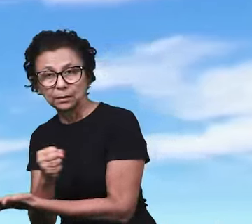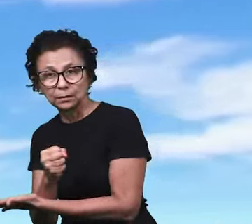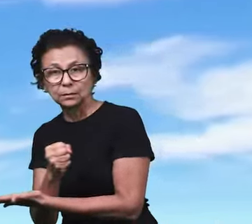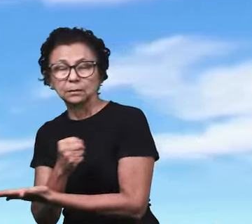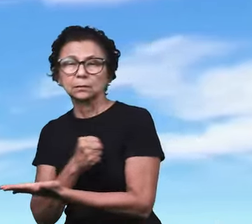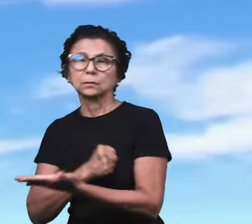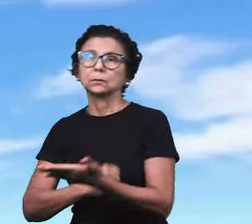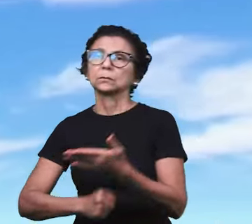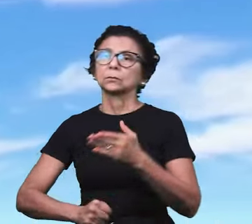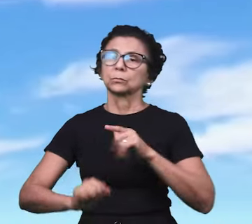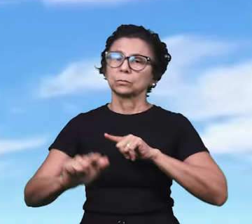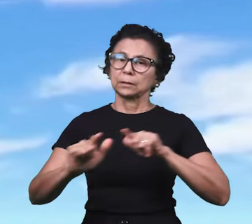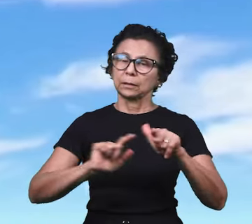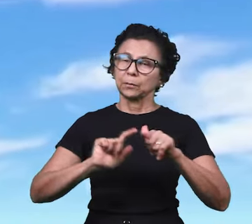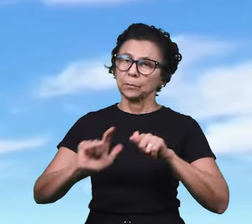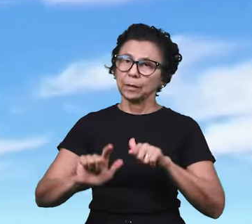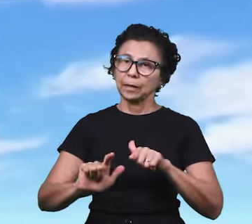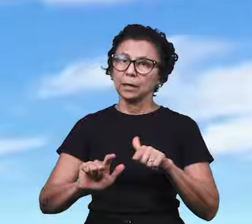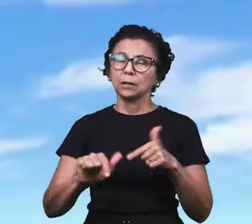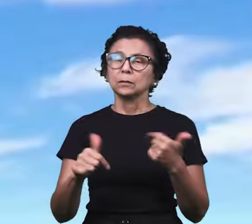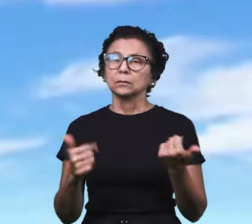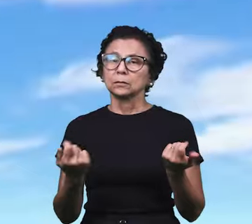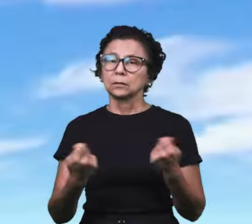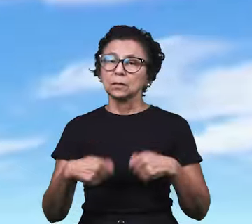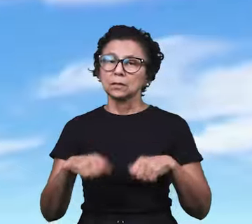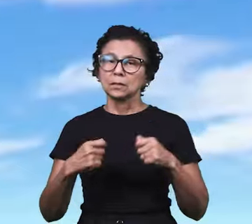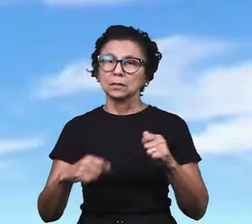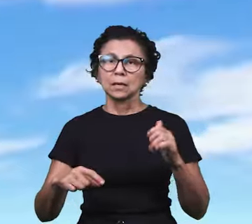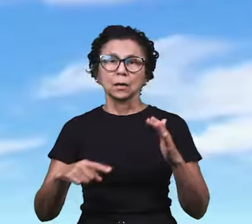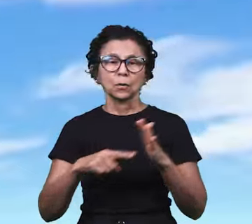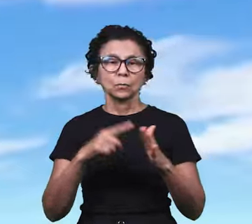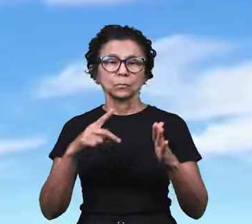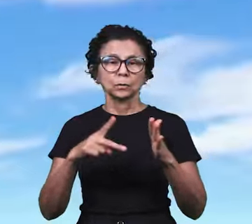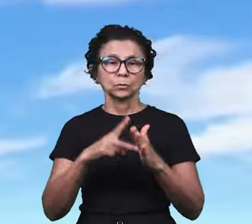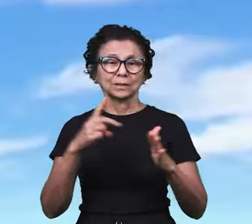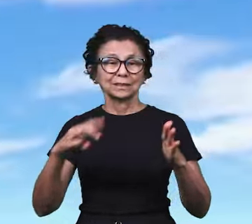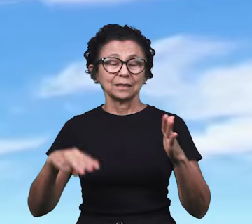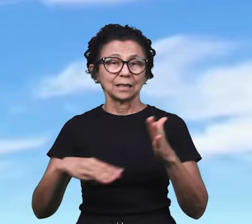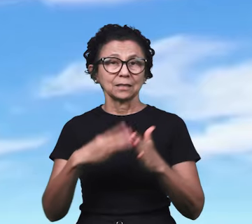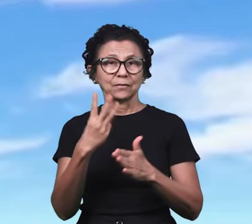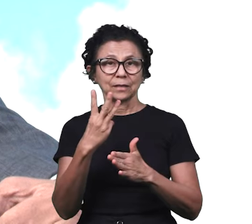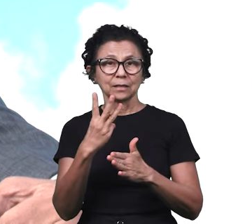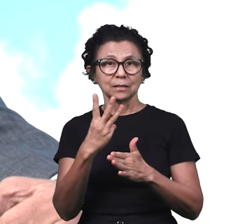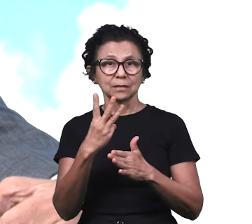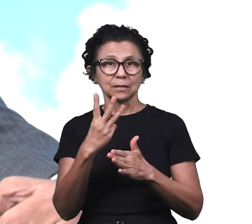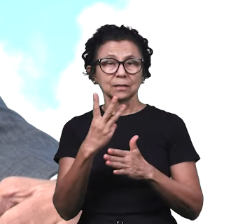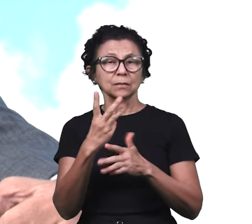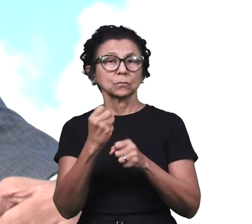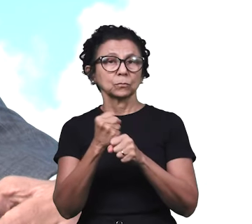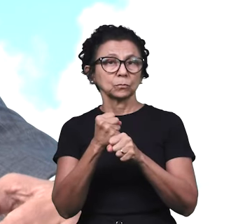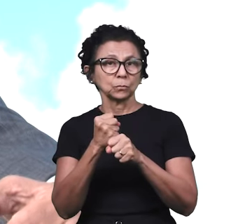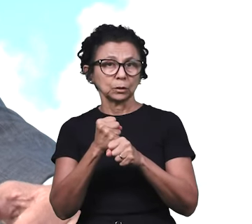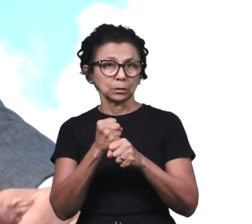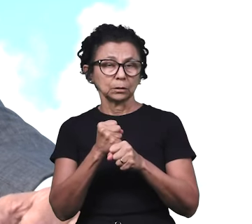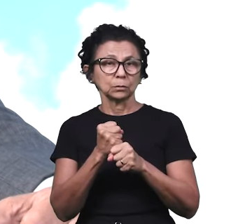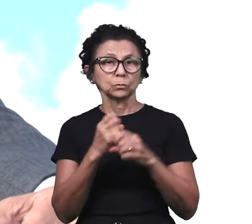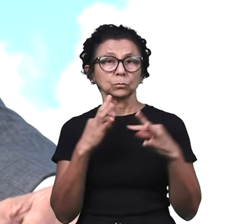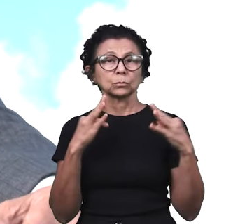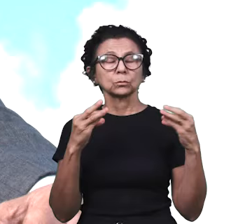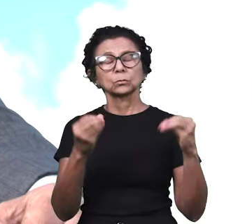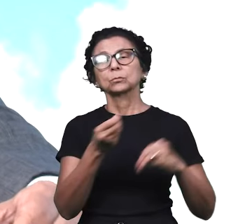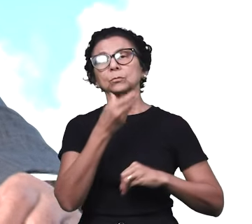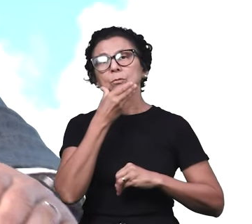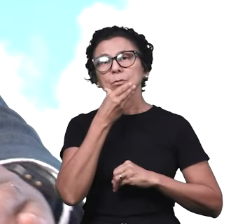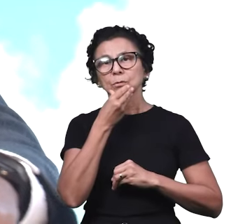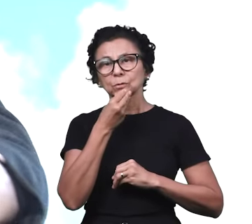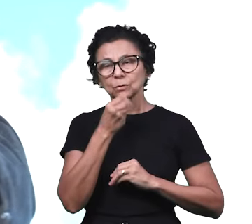3 vezes no ano, todos os teus varões aparecerão diante do Senhor. Só até aí mesmo, né? Amém. Então,